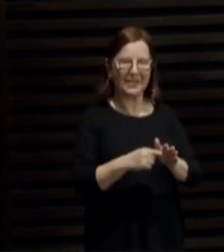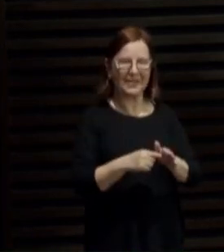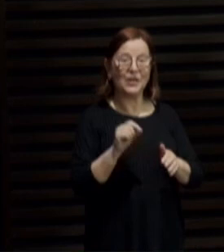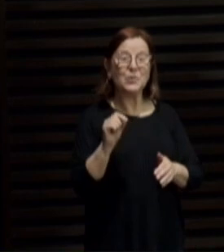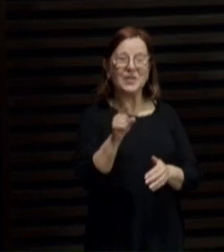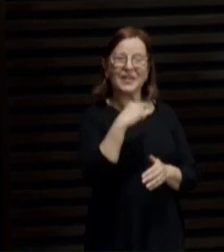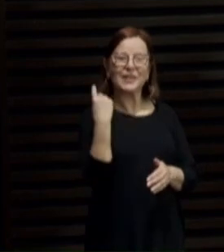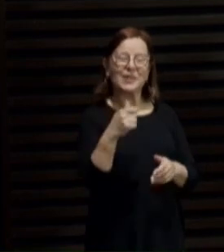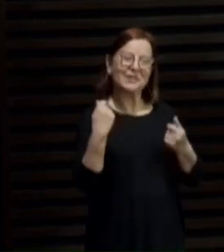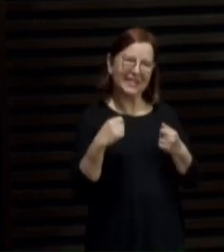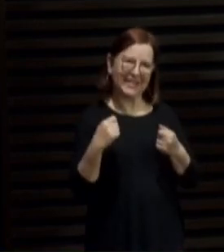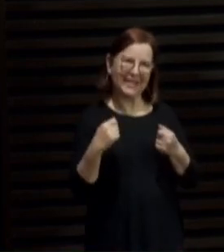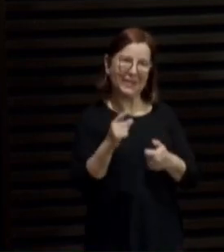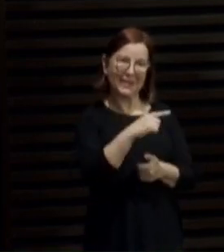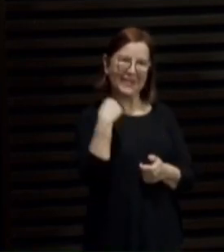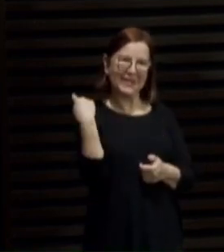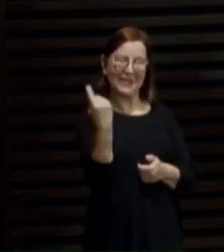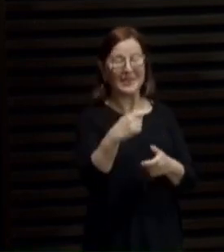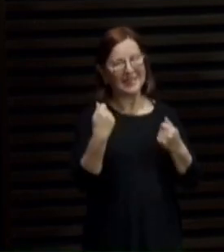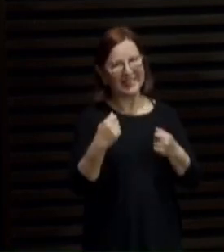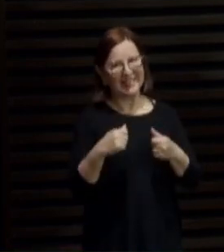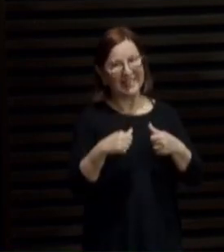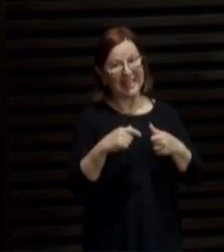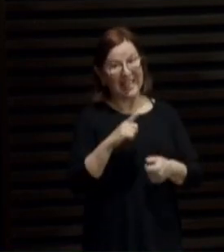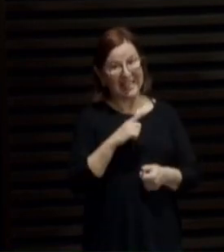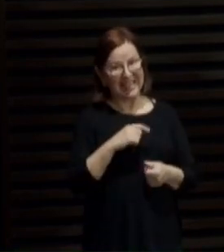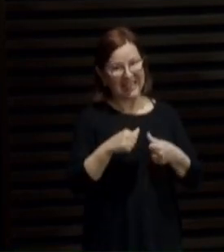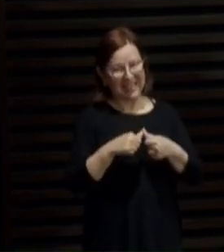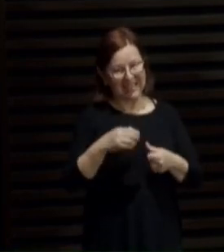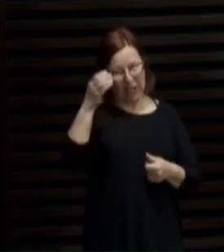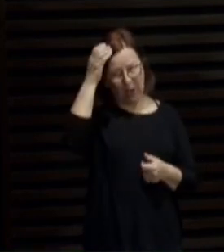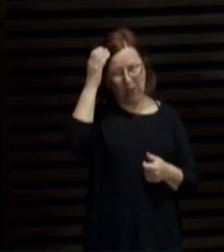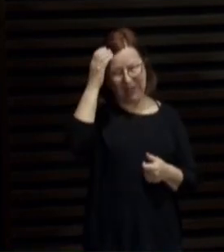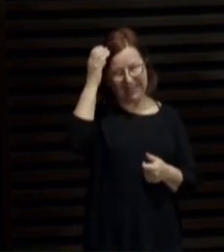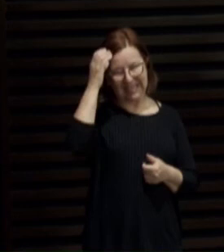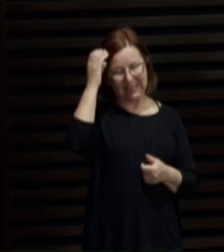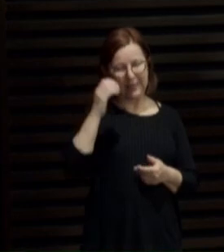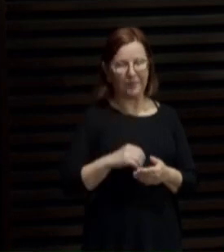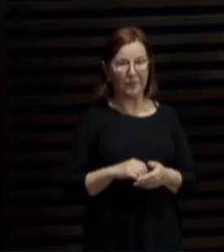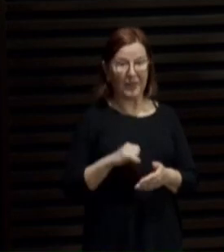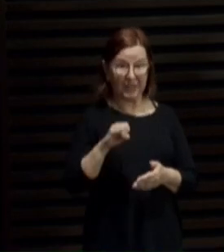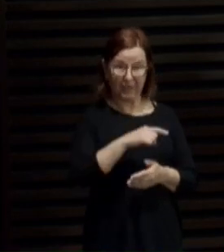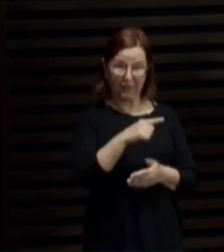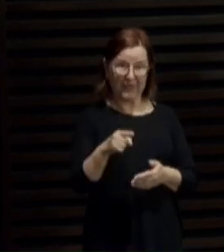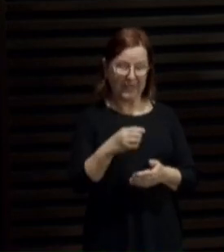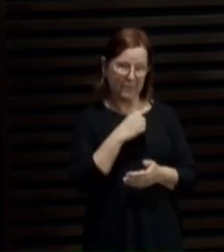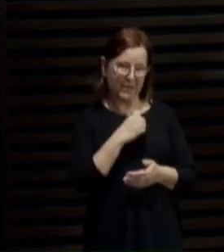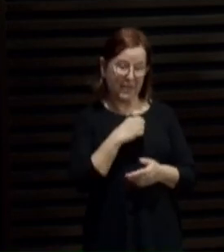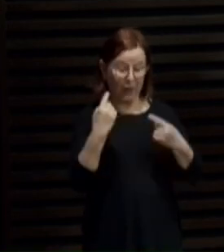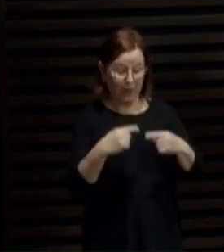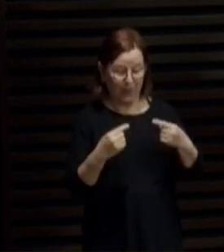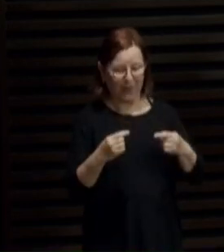E nós precisamos ter essa consciência, cada um. Quando você está em pecado, contra a palavra